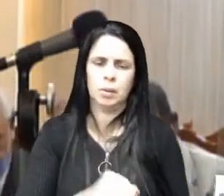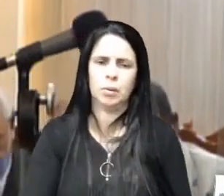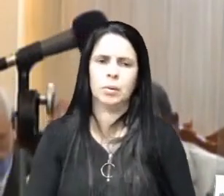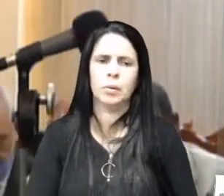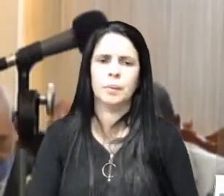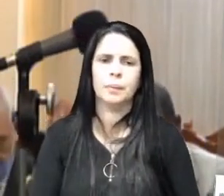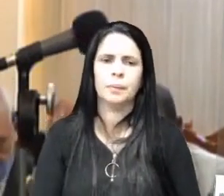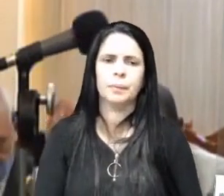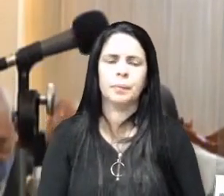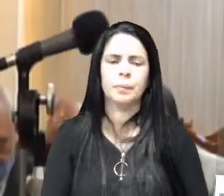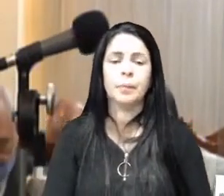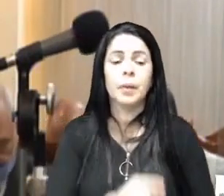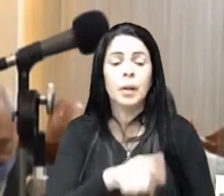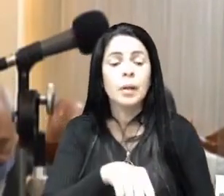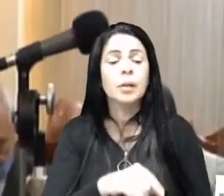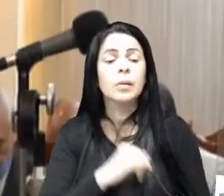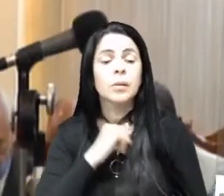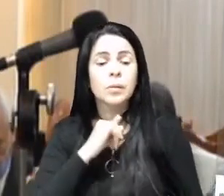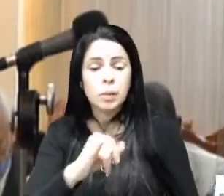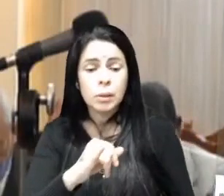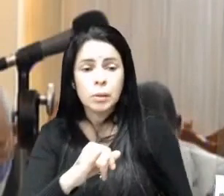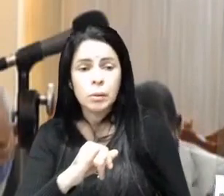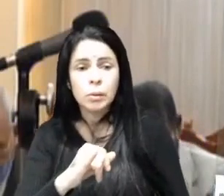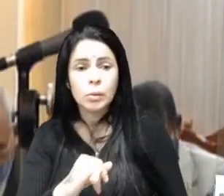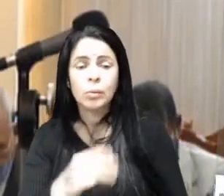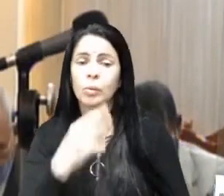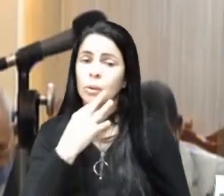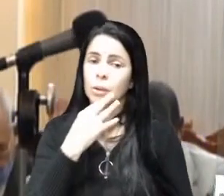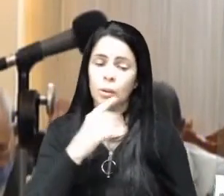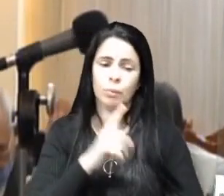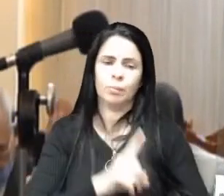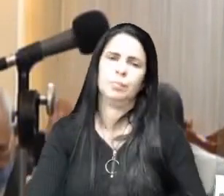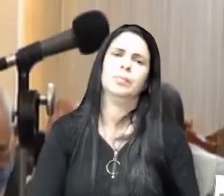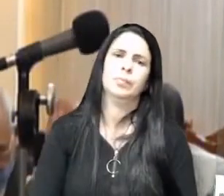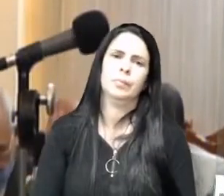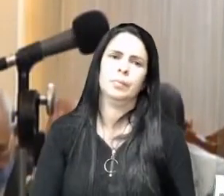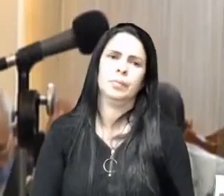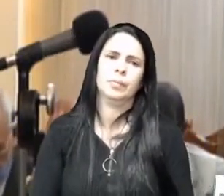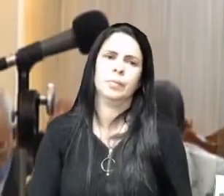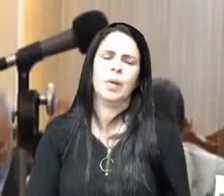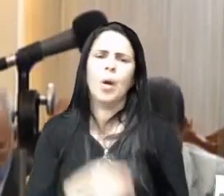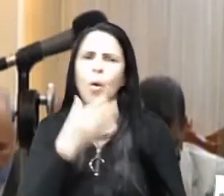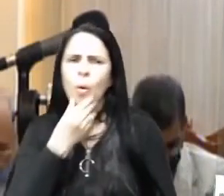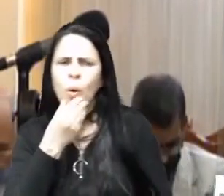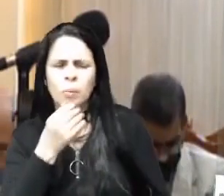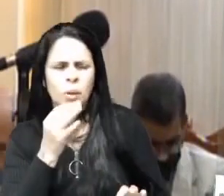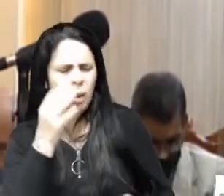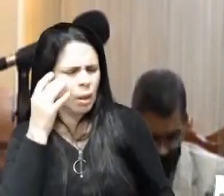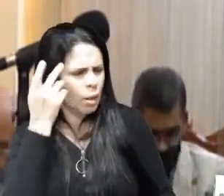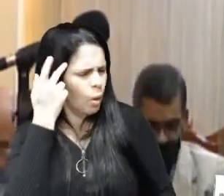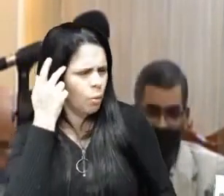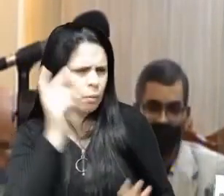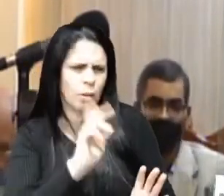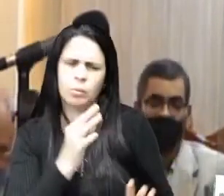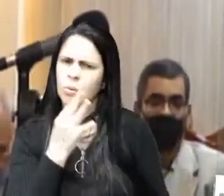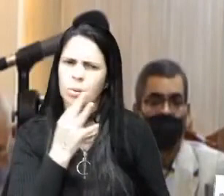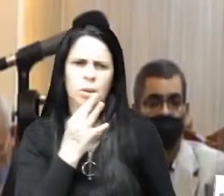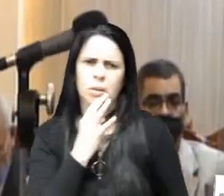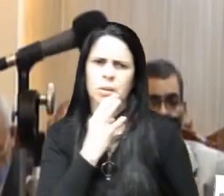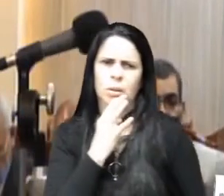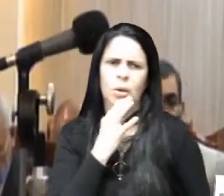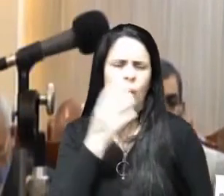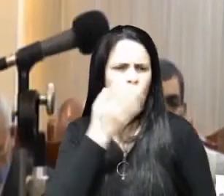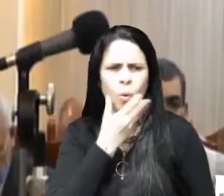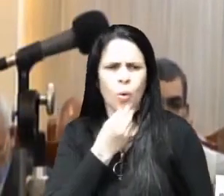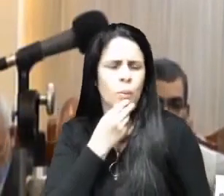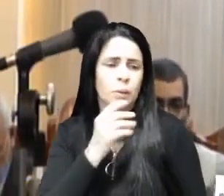digo conhecendo o tempo. O homem natural, ele não conhece o tempo. Não conhece